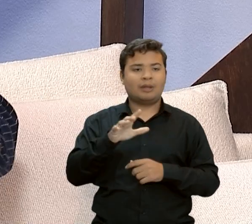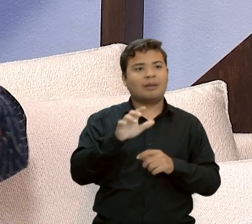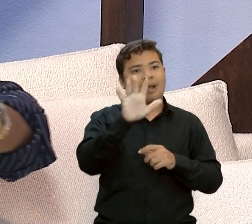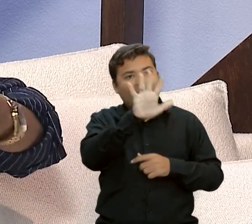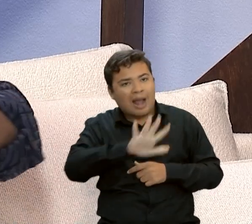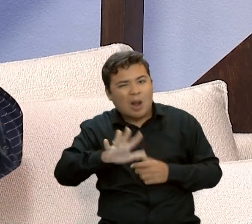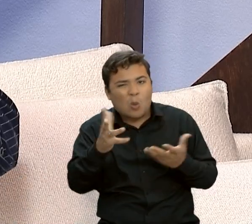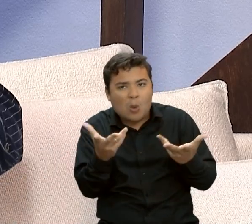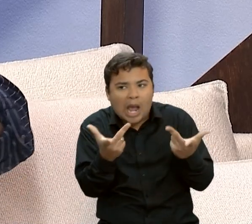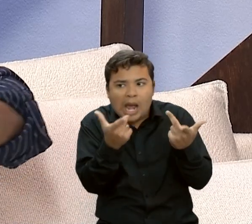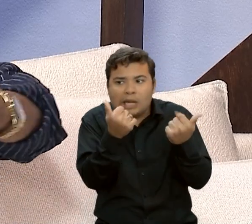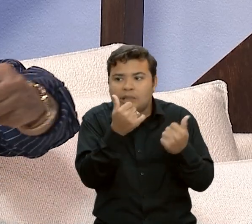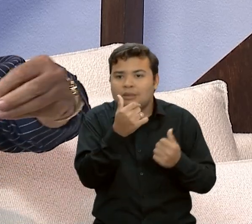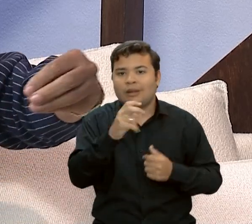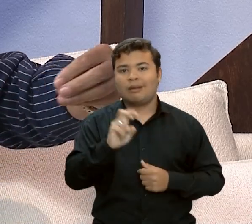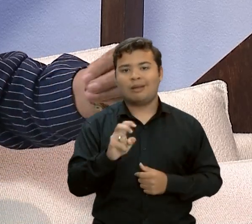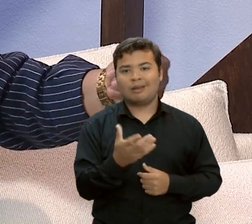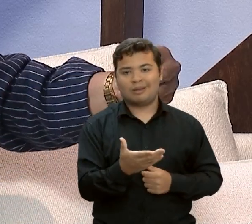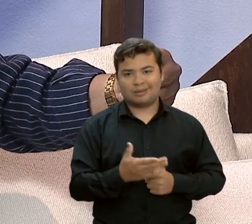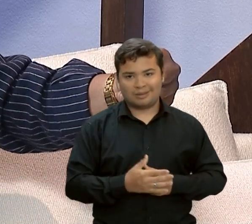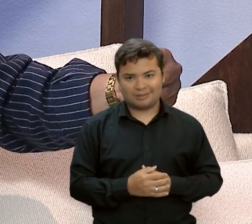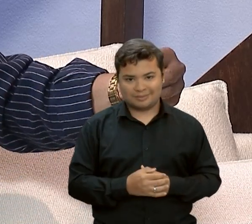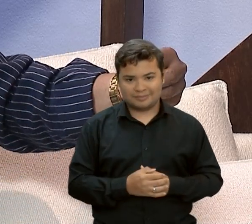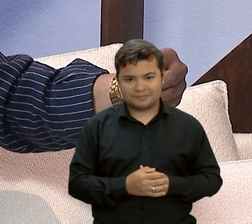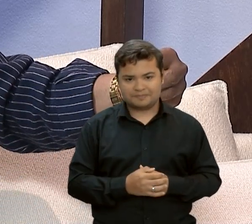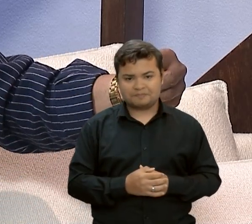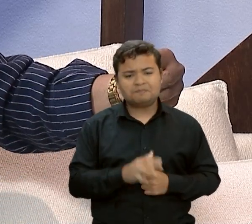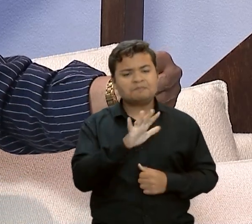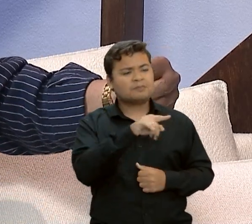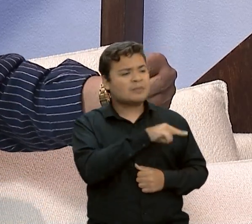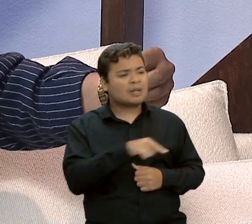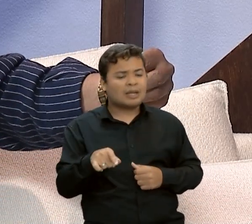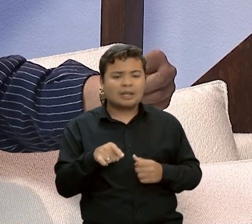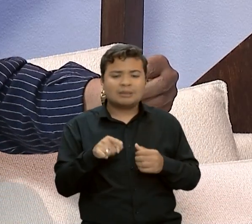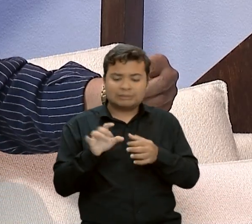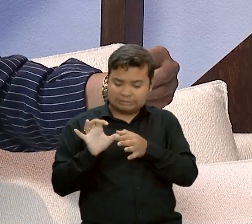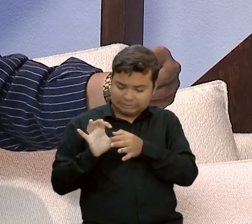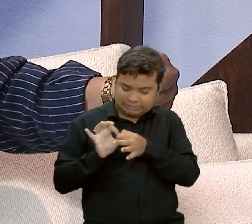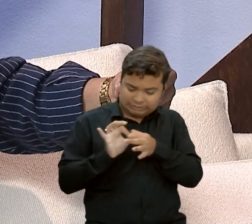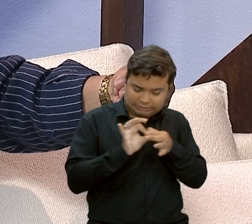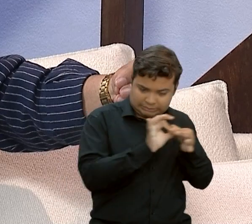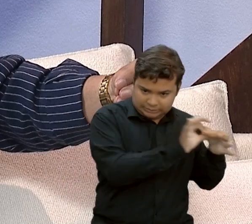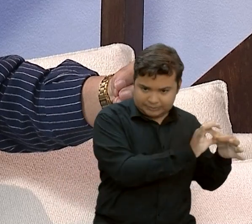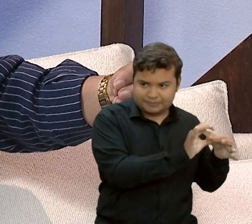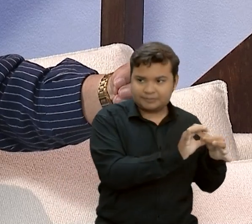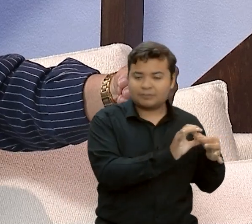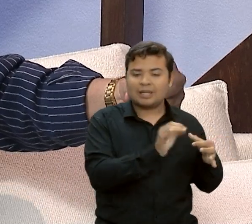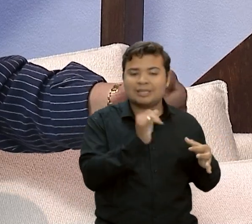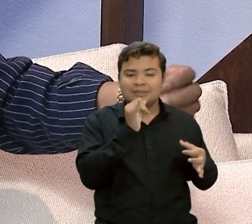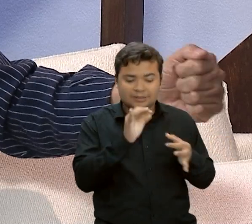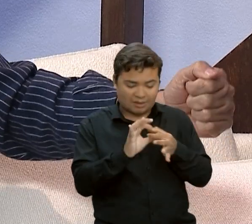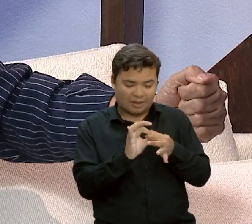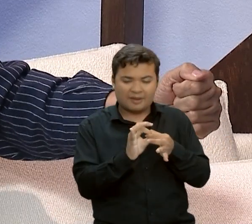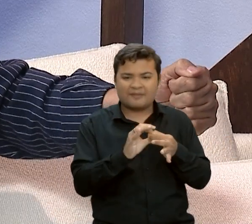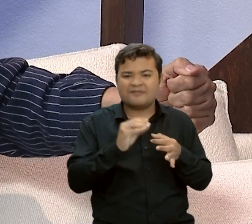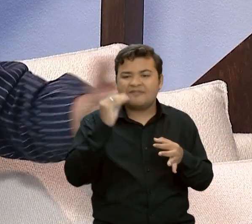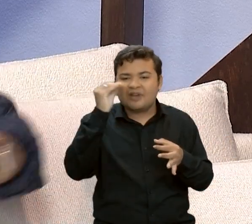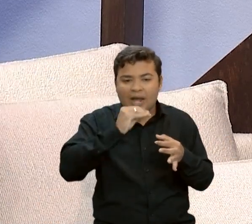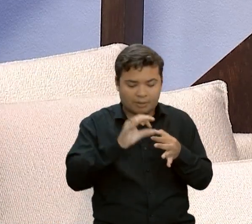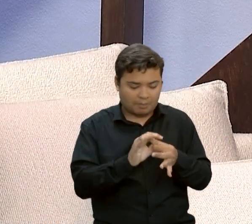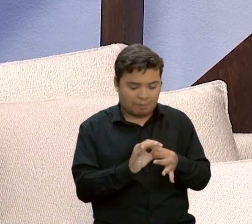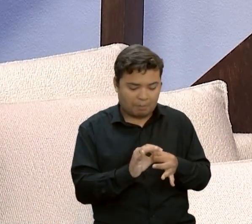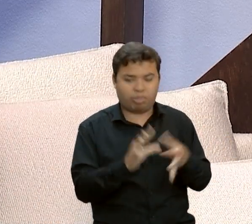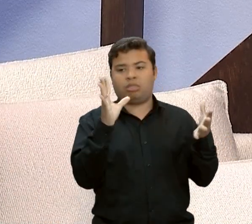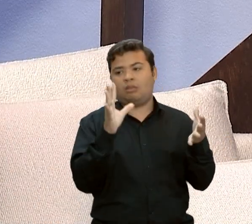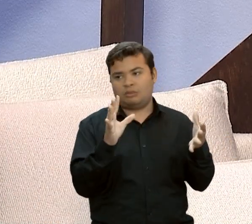você, dessa corrente, porque isso é um sistema, como se fosse uma corrente. Se você coloca um elo fraco nessa corrente, é ali que ele vai arrebentar. Então,